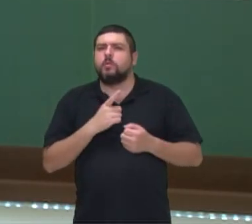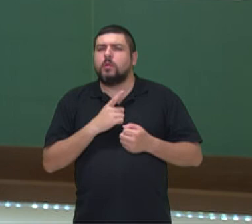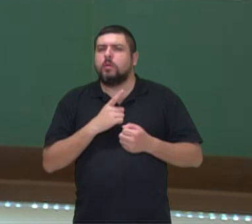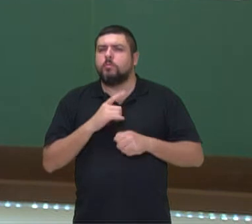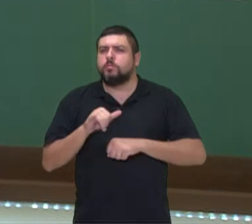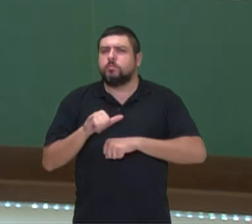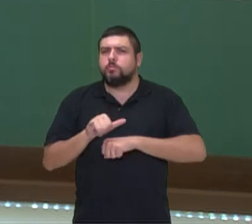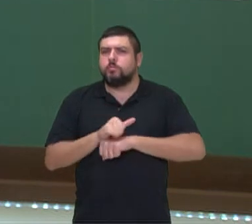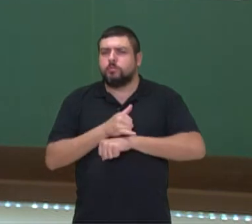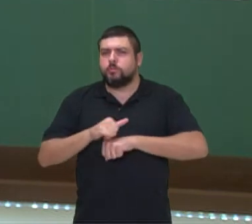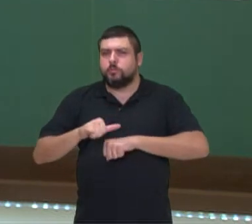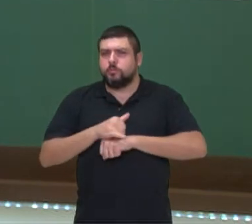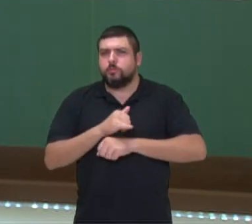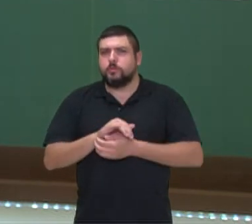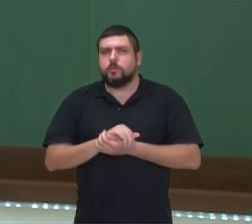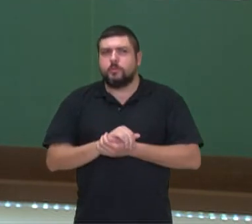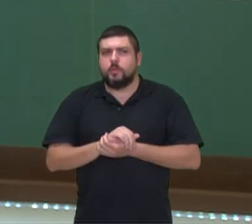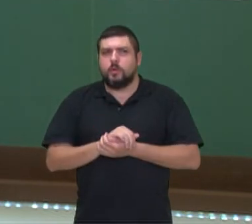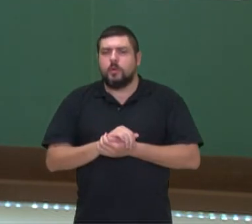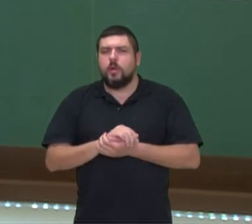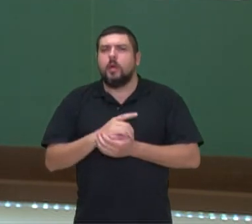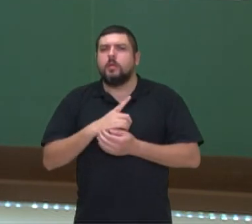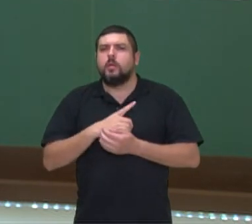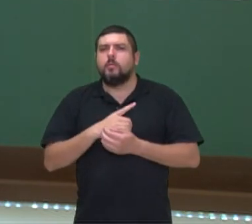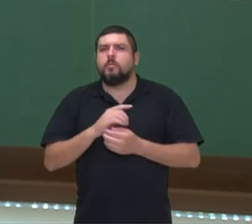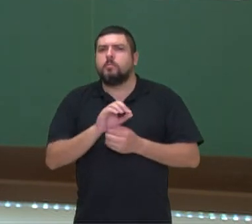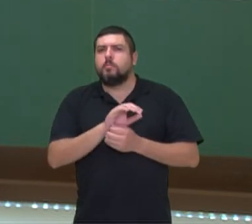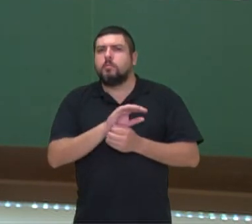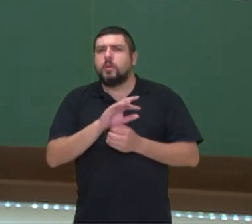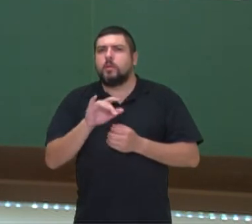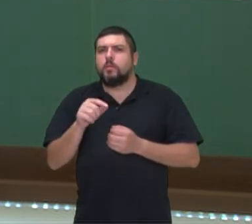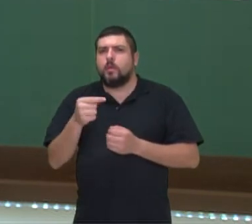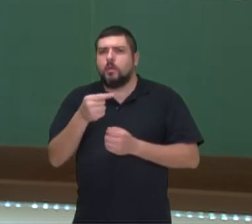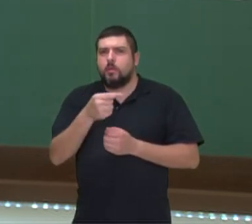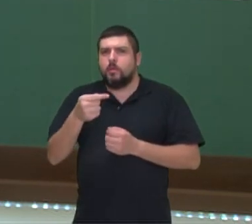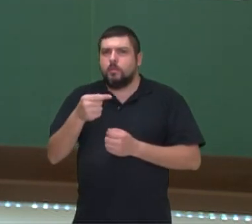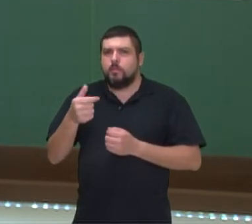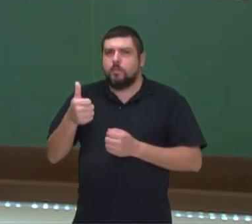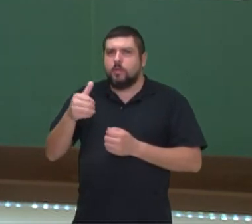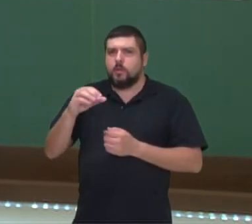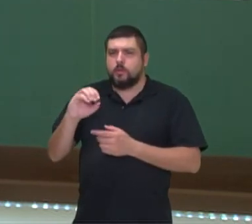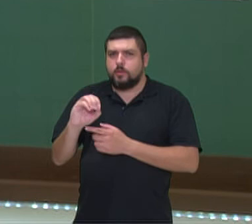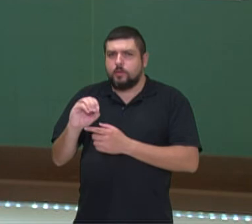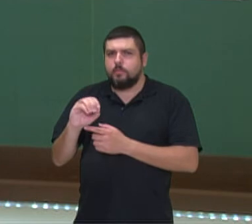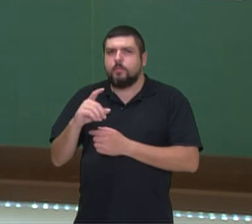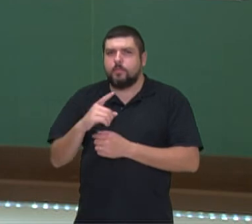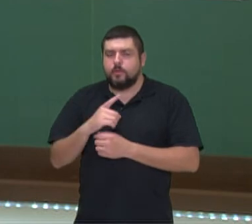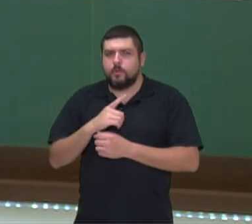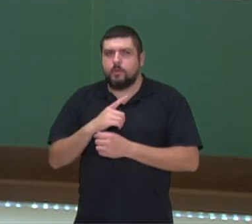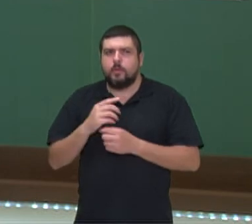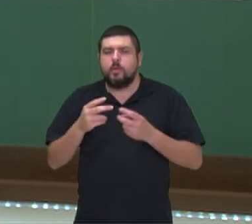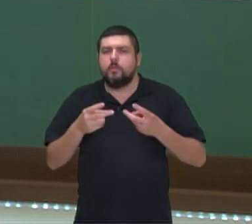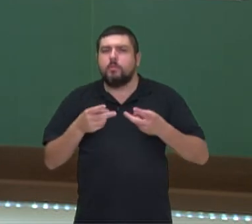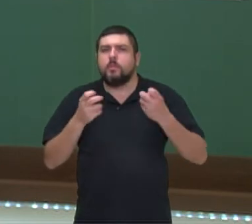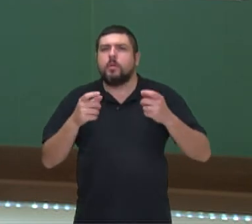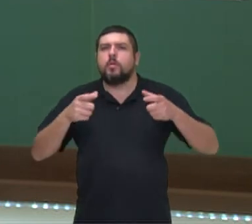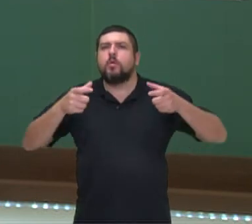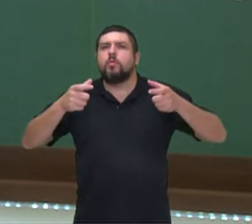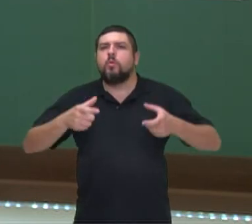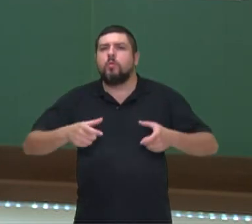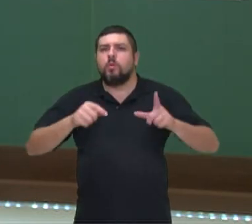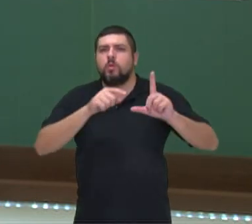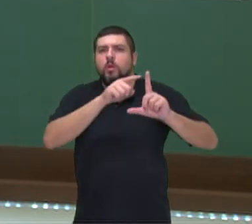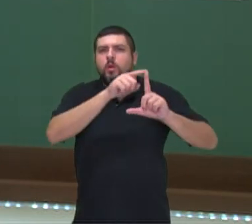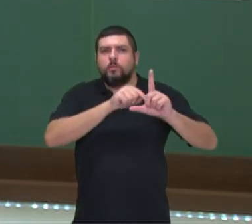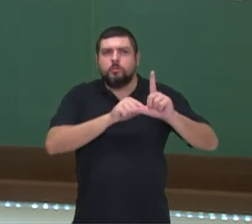né? Nós temos lá o coeficiente linear, que é menos 10. Então, nós já podemos vir aqui nessa reta vertical, onde nós temos o eixo